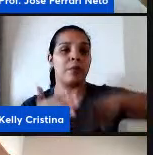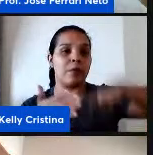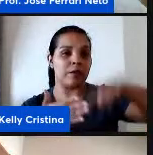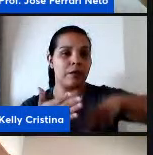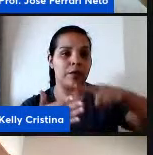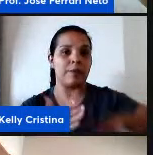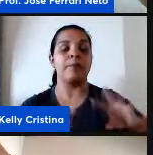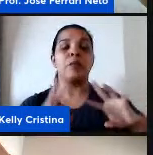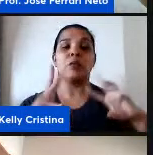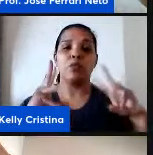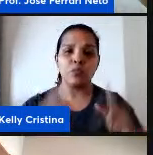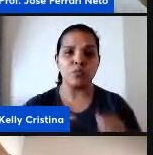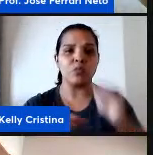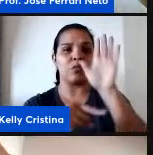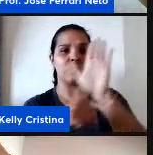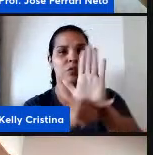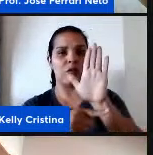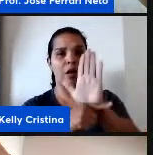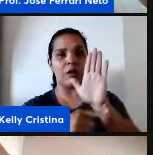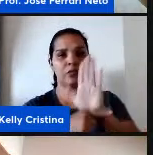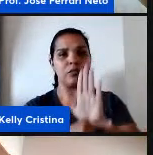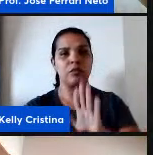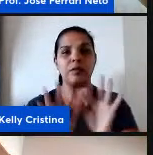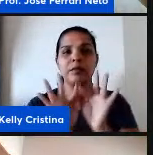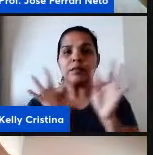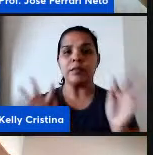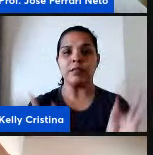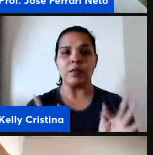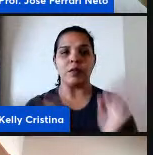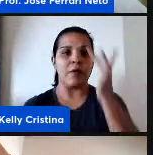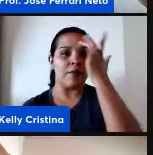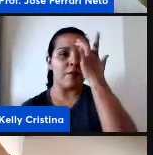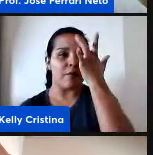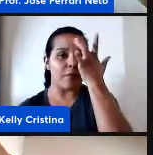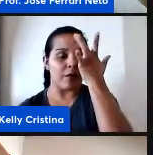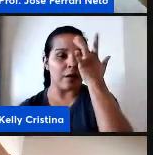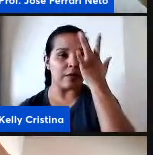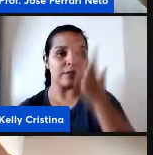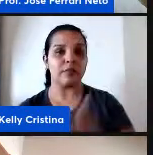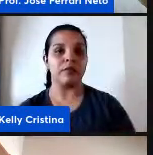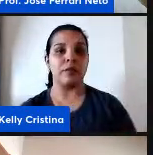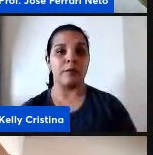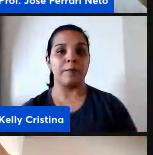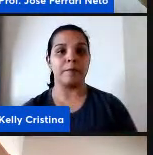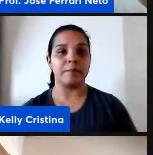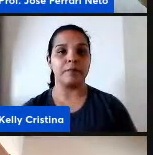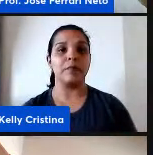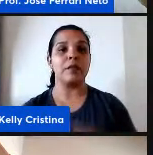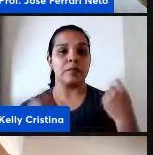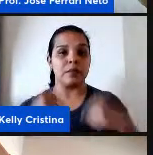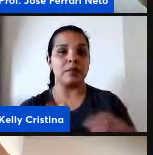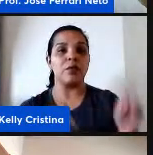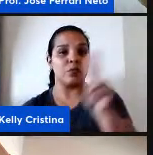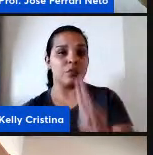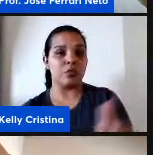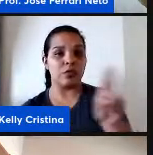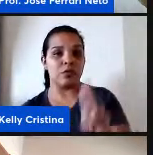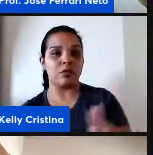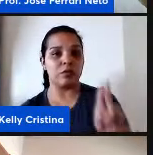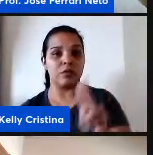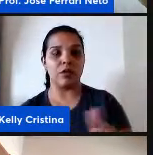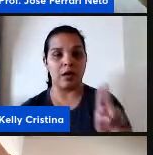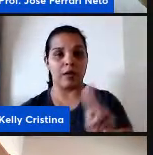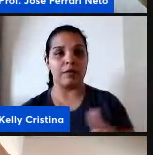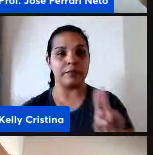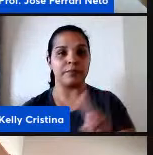isso ajuda. Tudo que é mais simples, mais fácil, mais evidente, a gente tem que utilizar. O quinto princípio didático